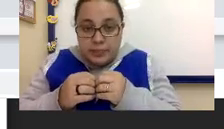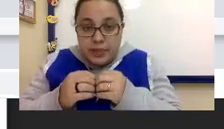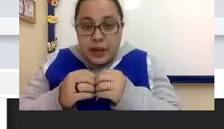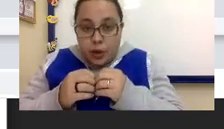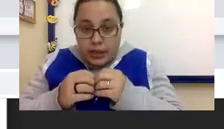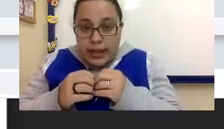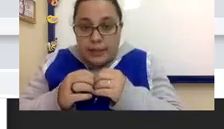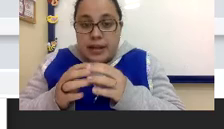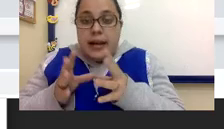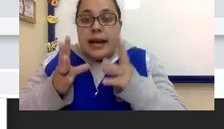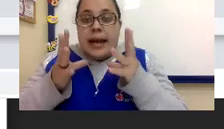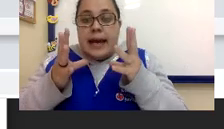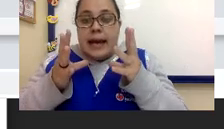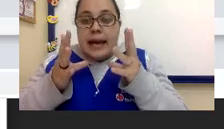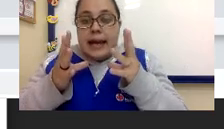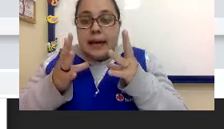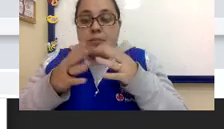química, ok?